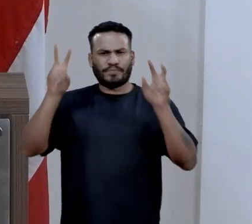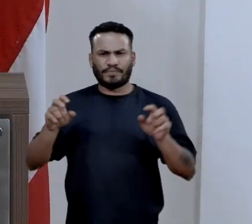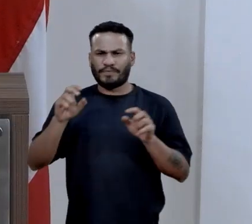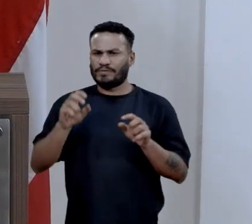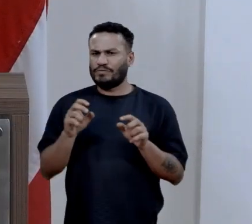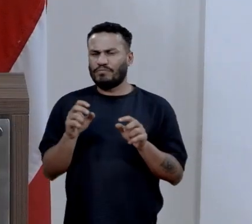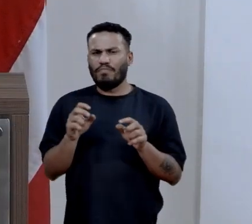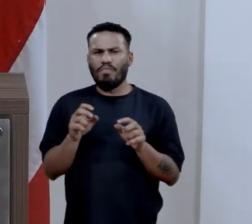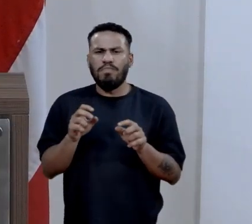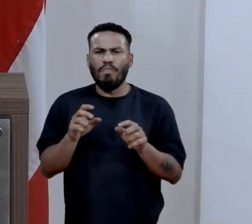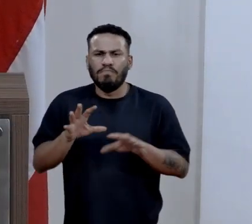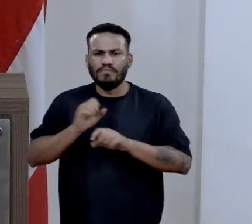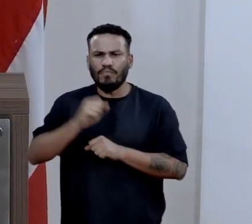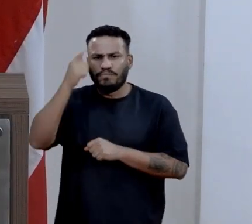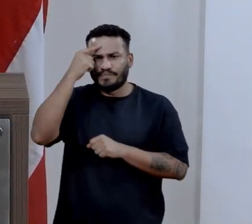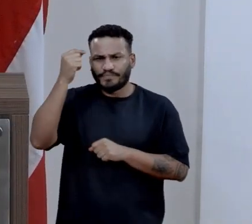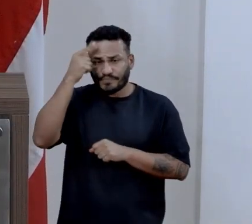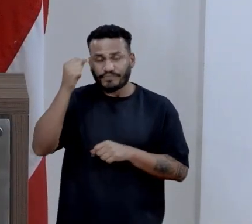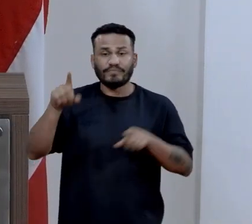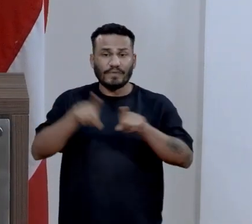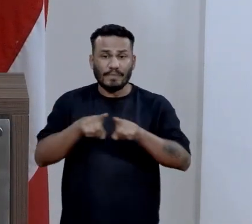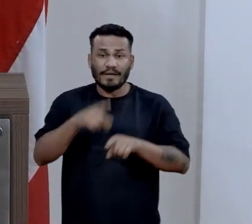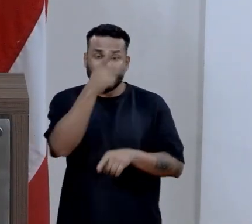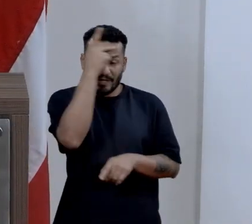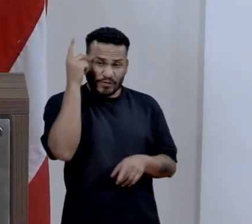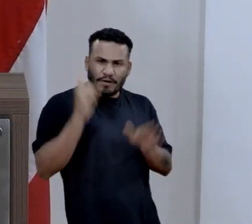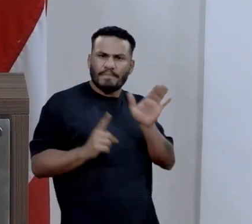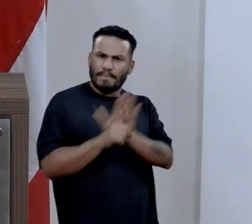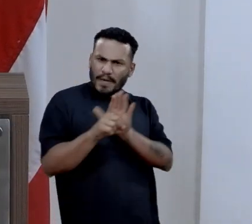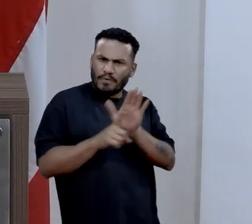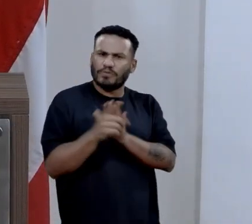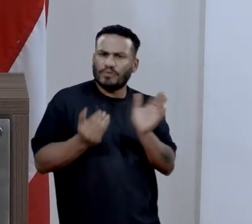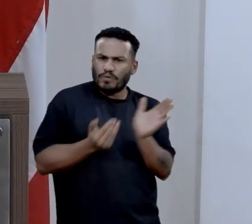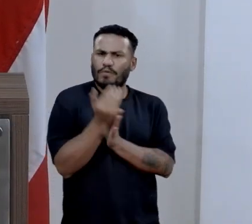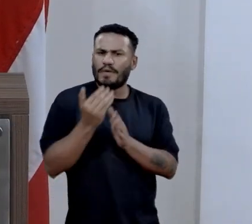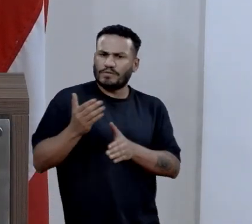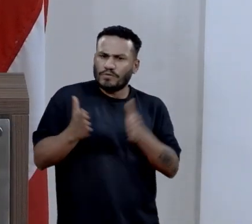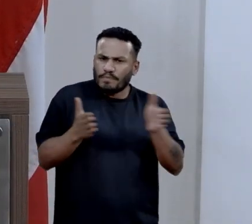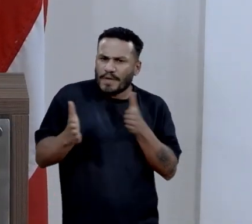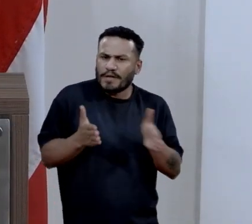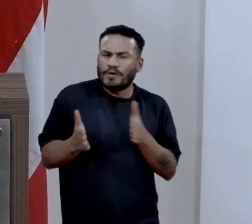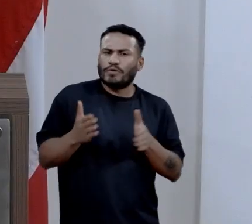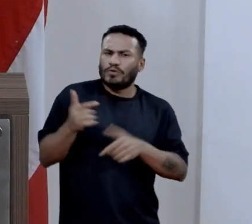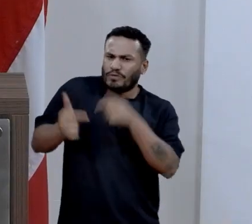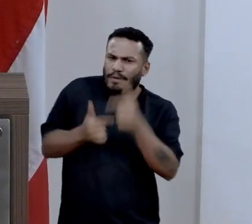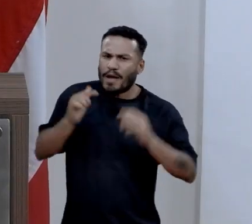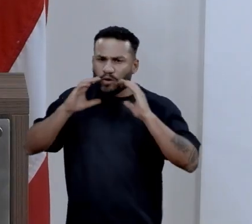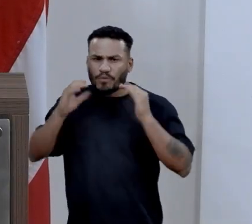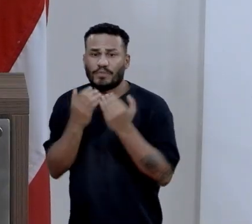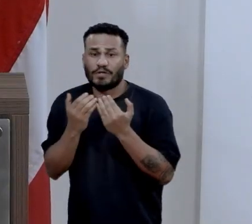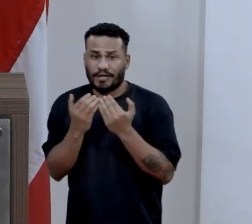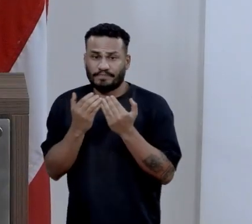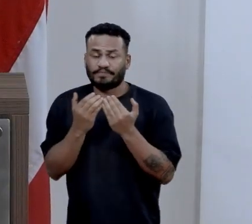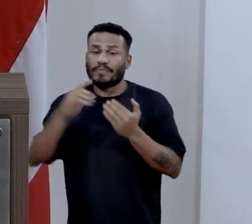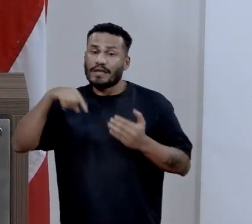ter esse viés mais acadêmico, às vezes as pessoas, né, questionavam no começo do nosso mandato o nosso trabalho comunitário, e foi algo que a gente foi aperfeiçoando,